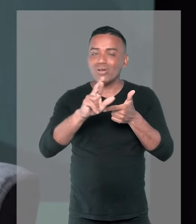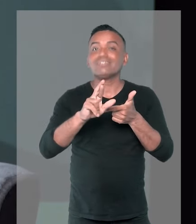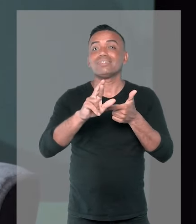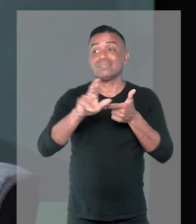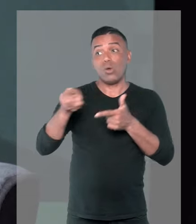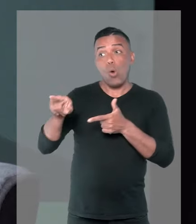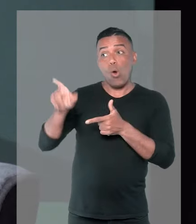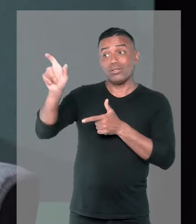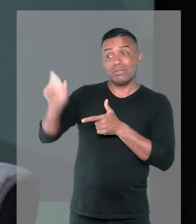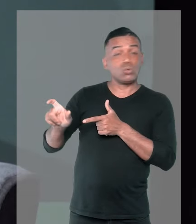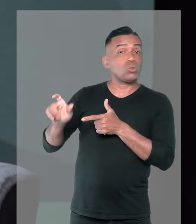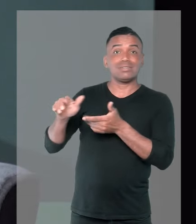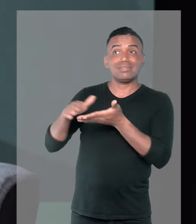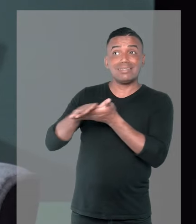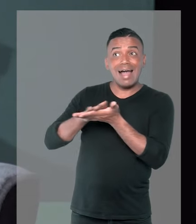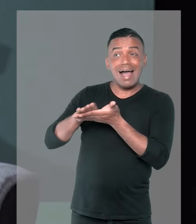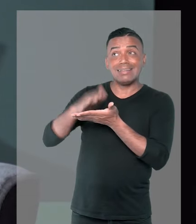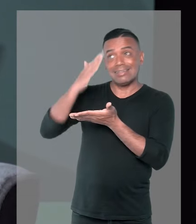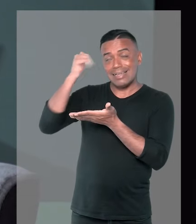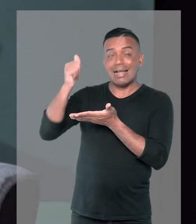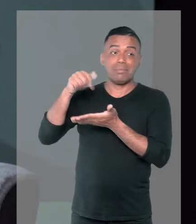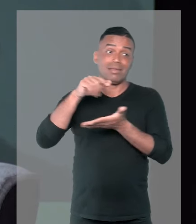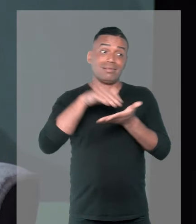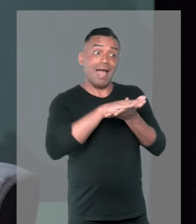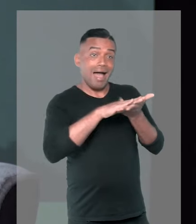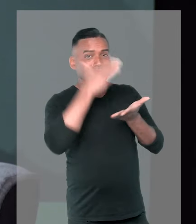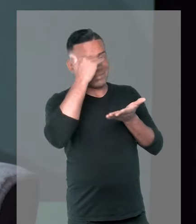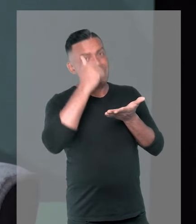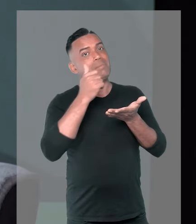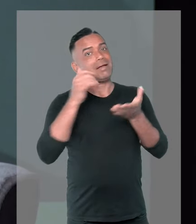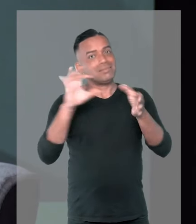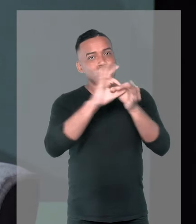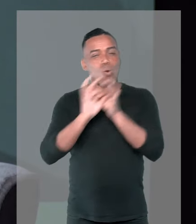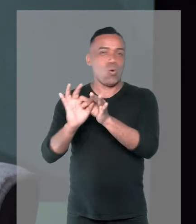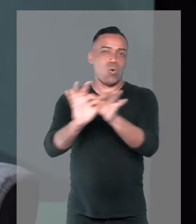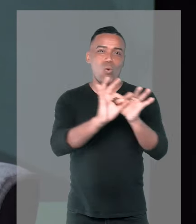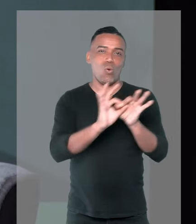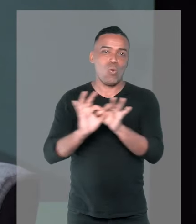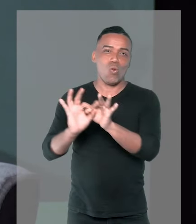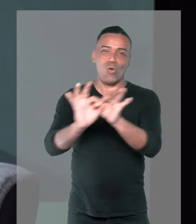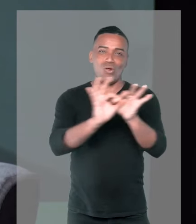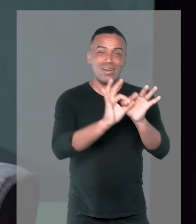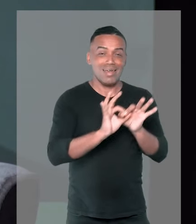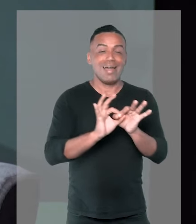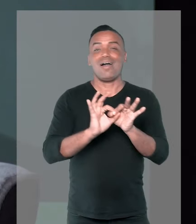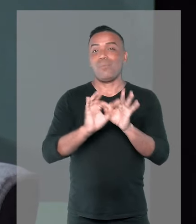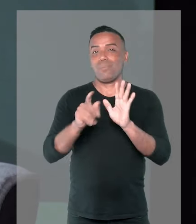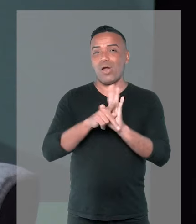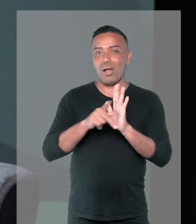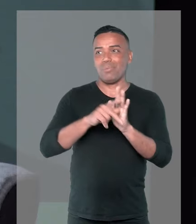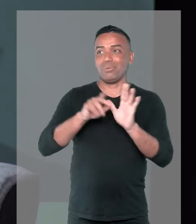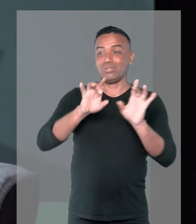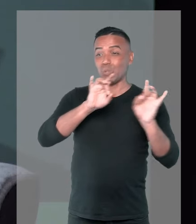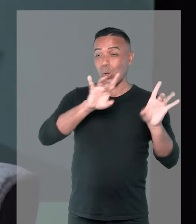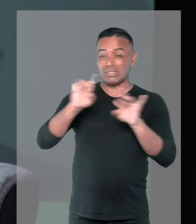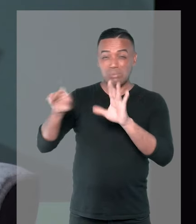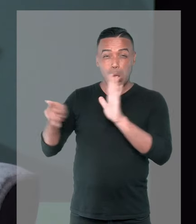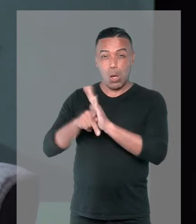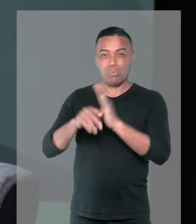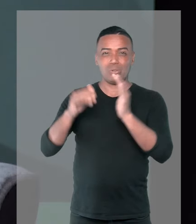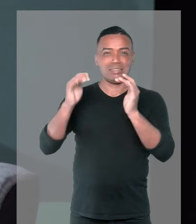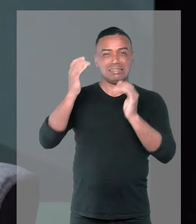quase nada sobre outros quase tudo sobre quase nada isso forma redes de especialistas que conseguem atar